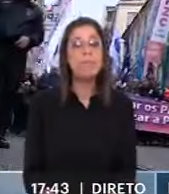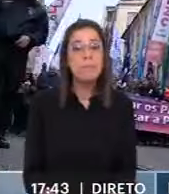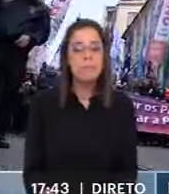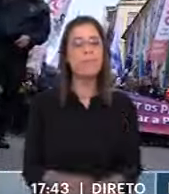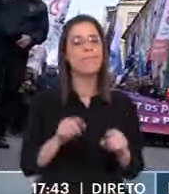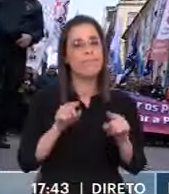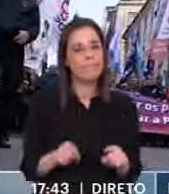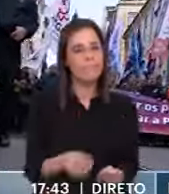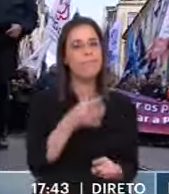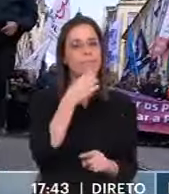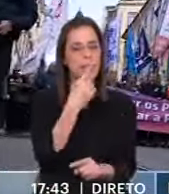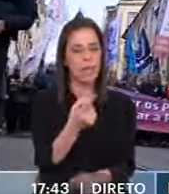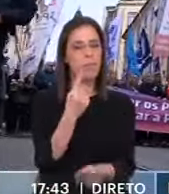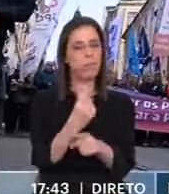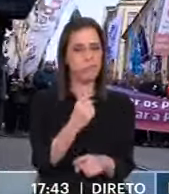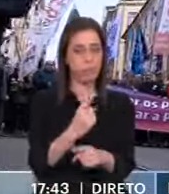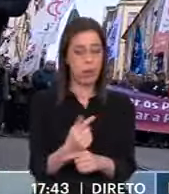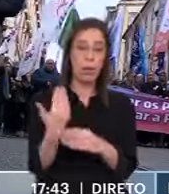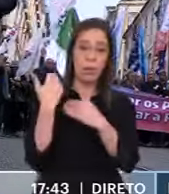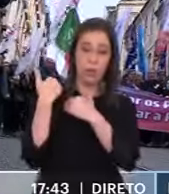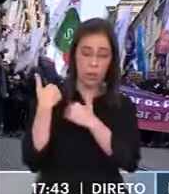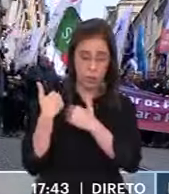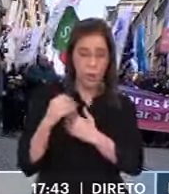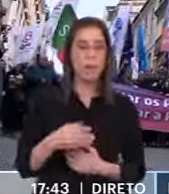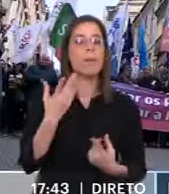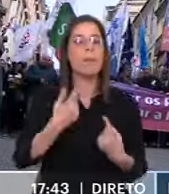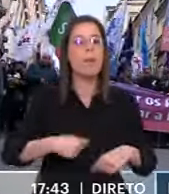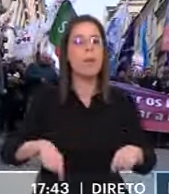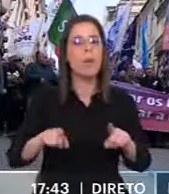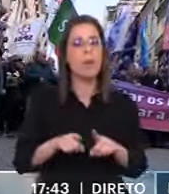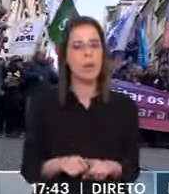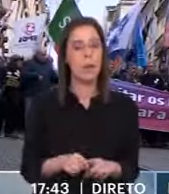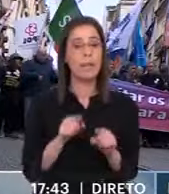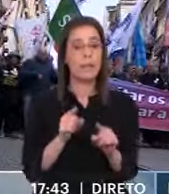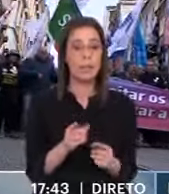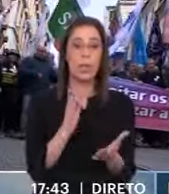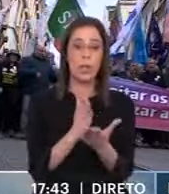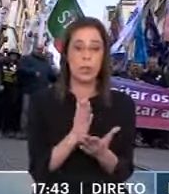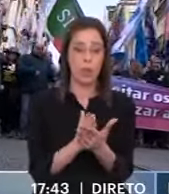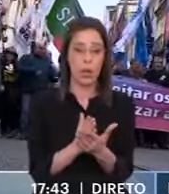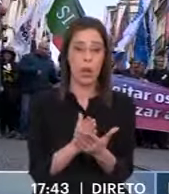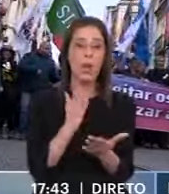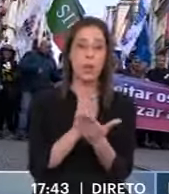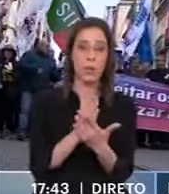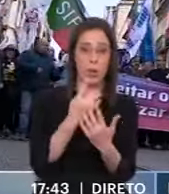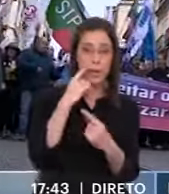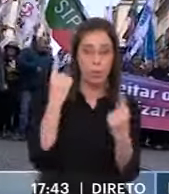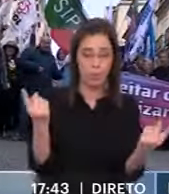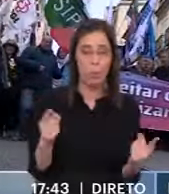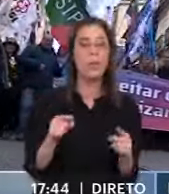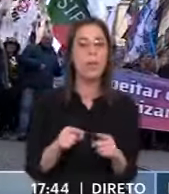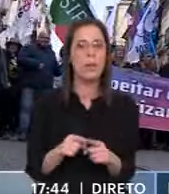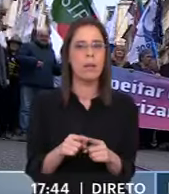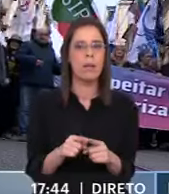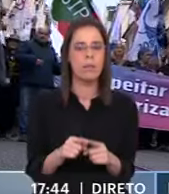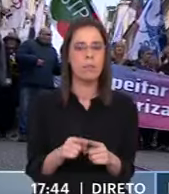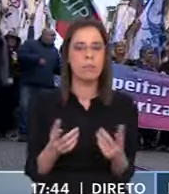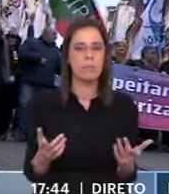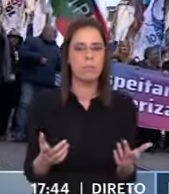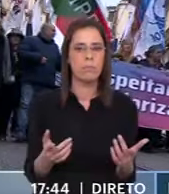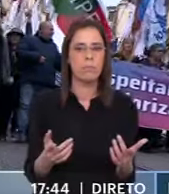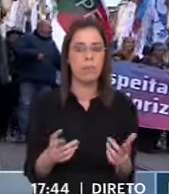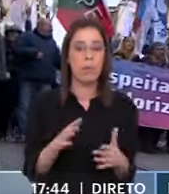também iremos dizer isto aos responsáveis na primeira reunião, que o que as escolas, a escola pública, e o Felinto